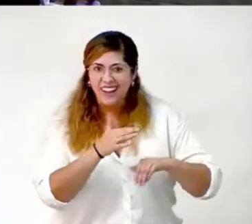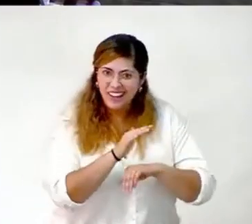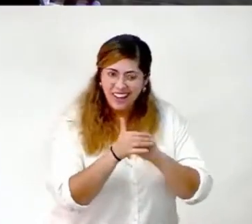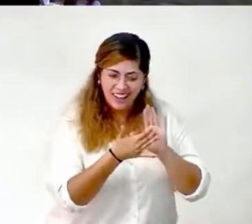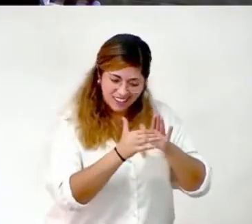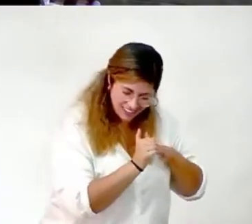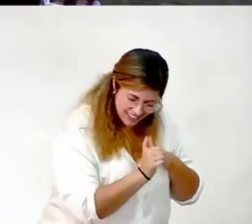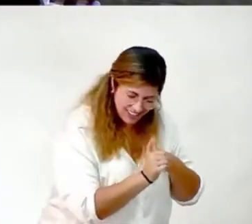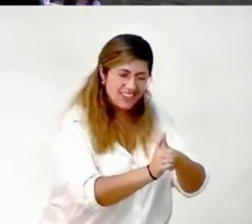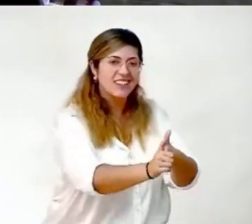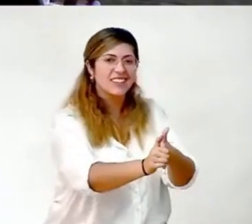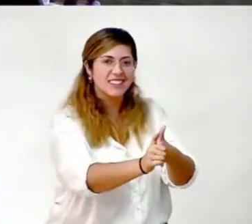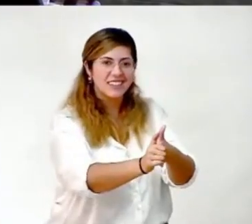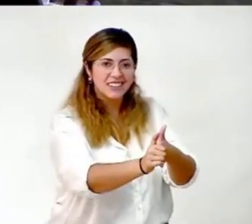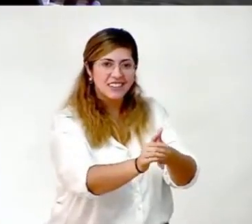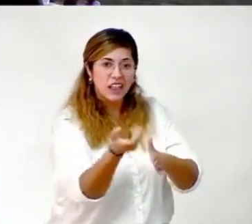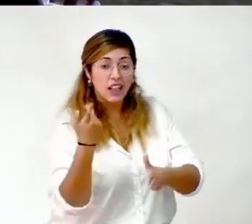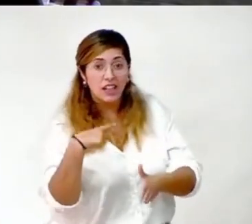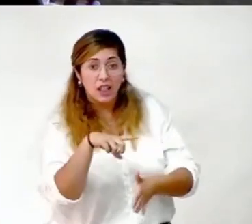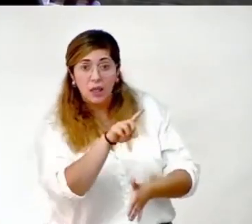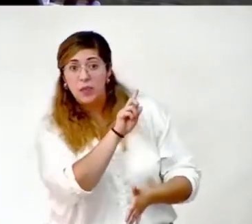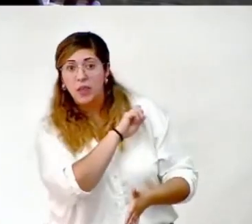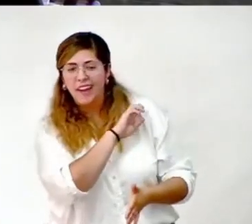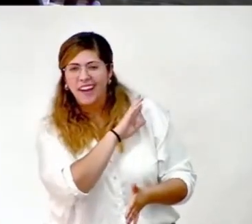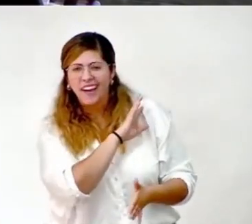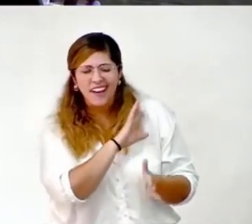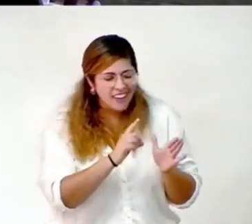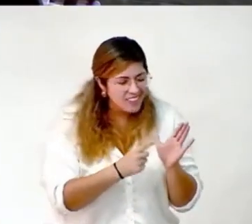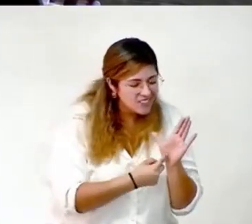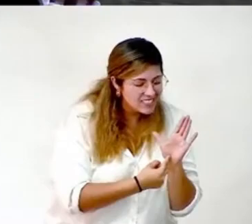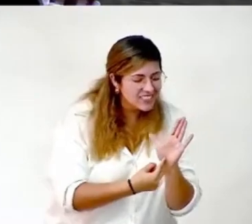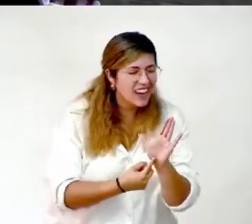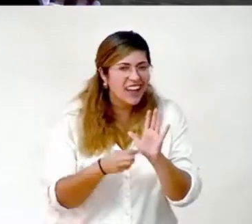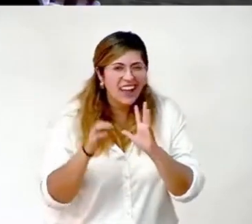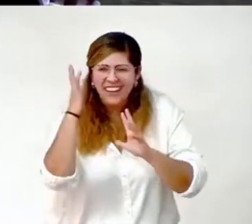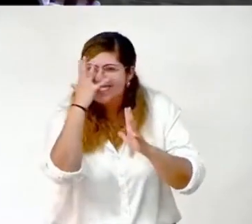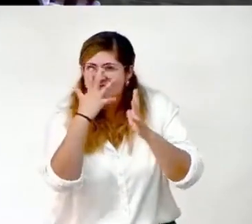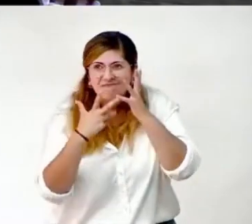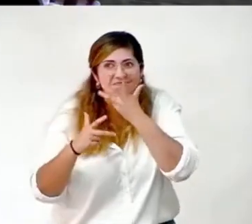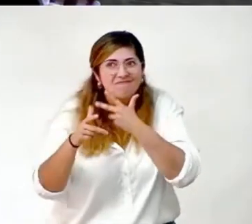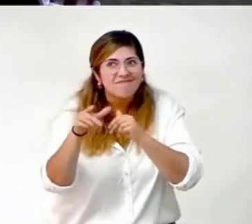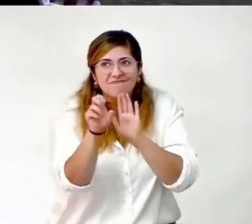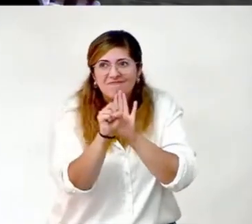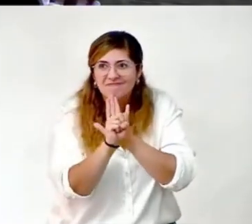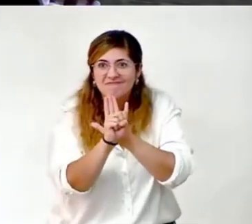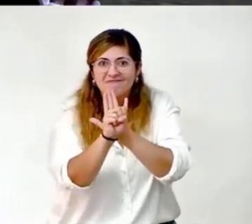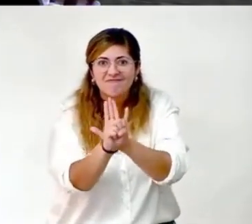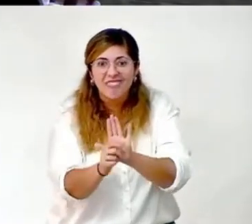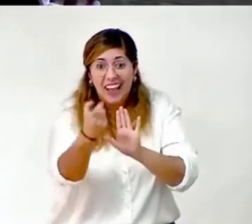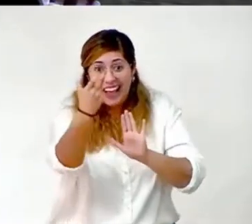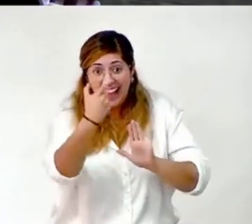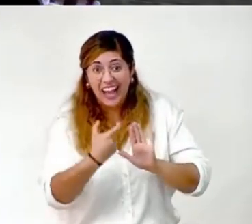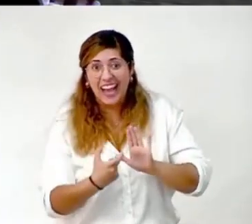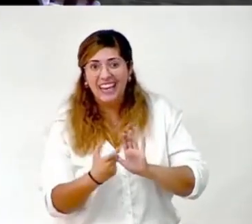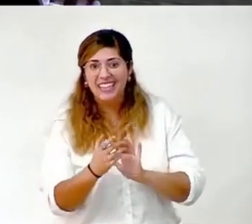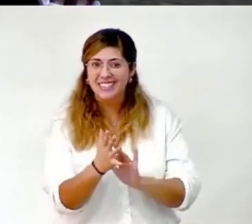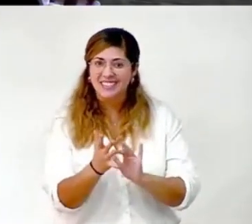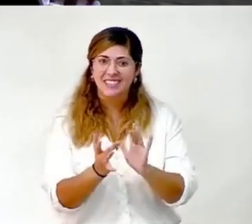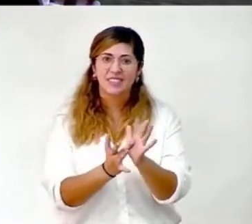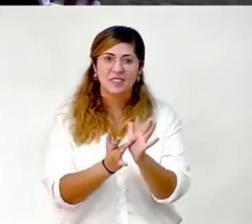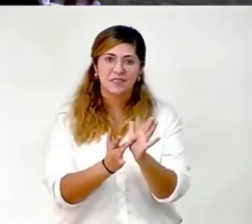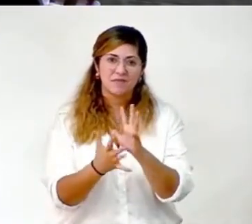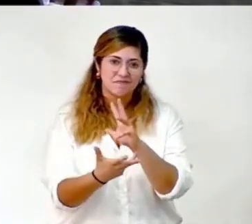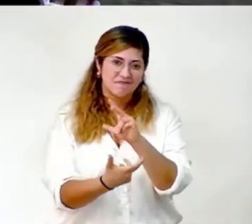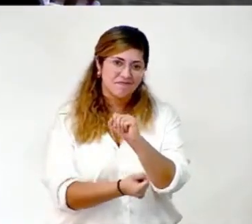a reverberarmos a beleza do caráter de Deus sobre a face da terra. Queridos,